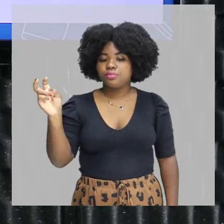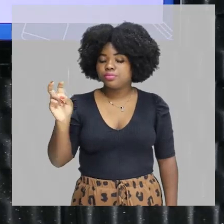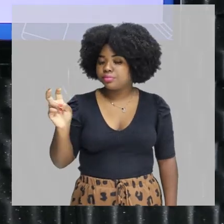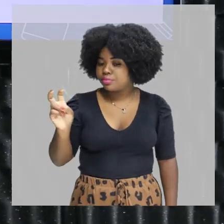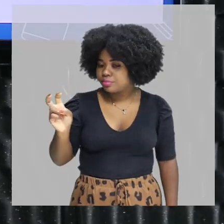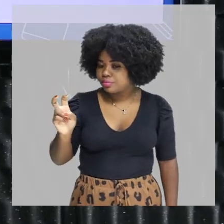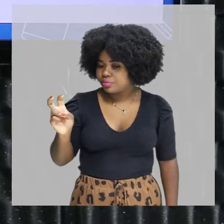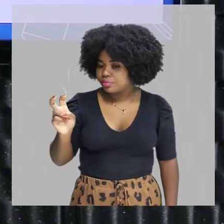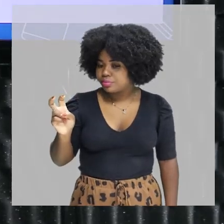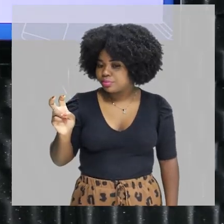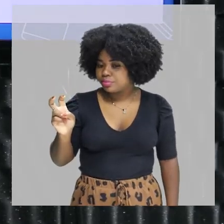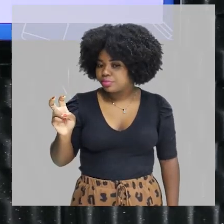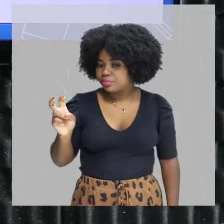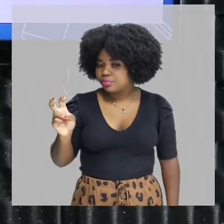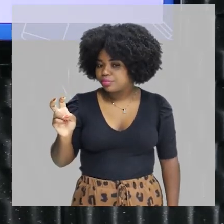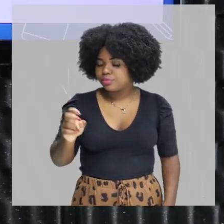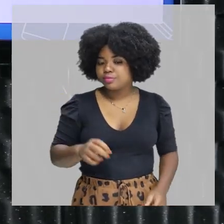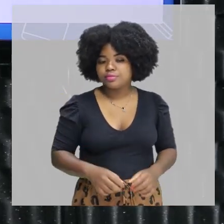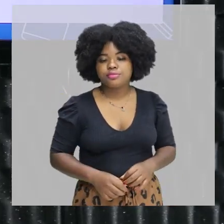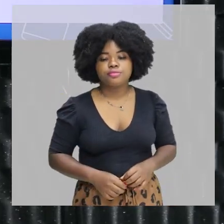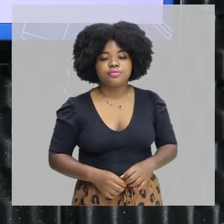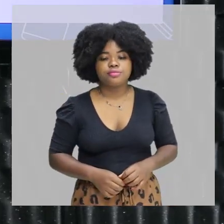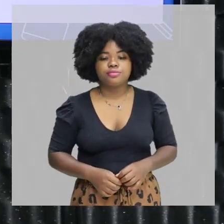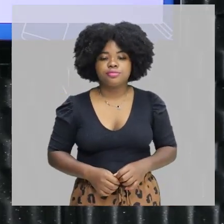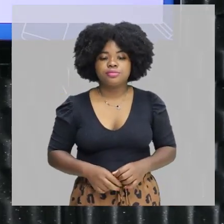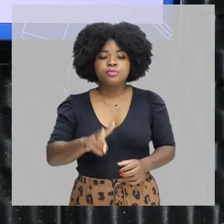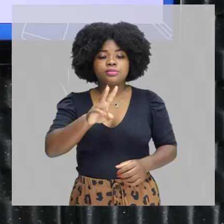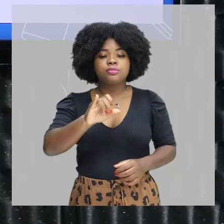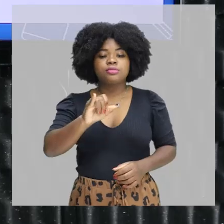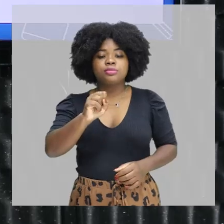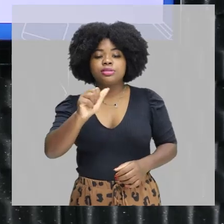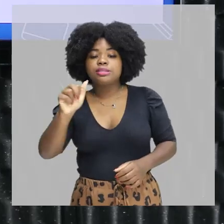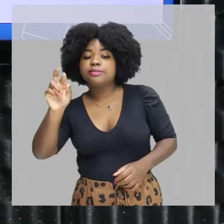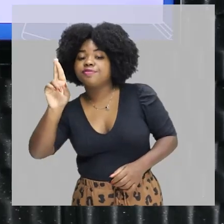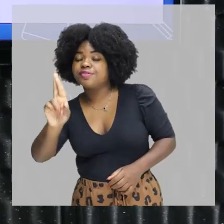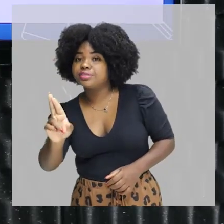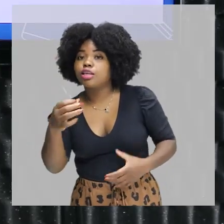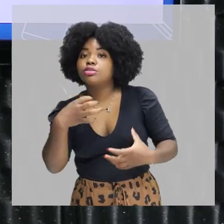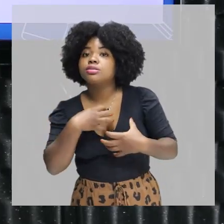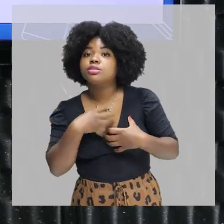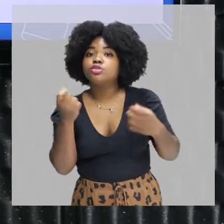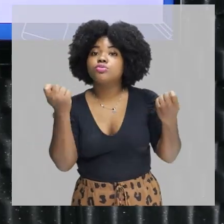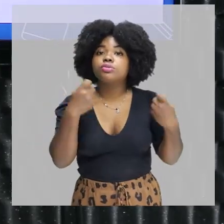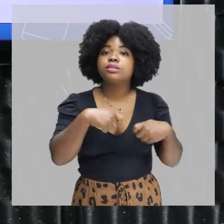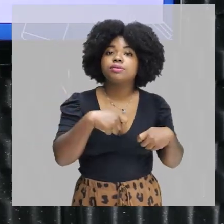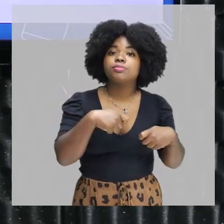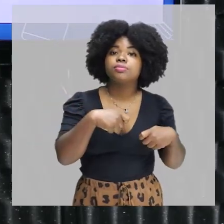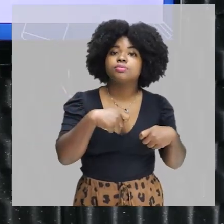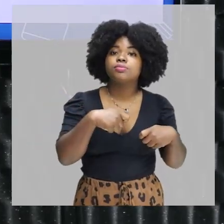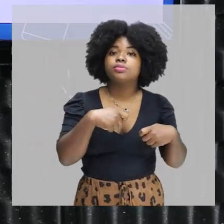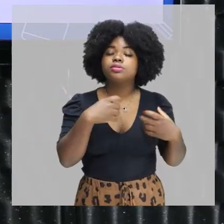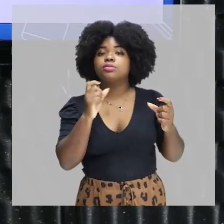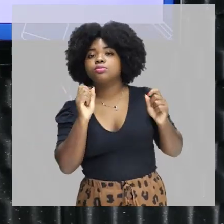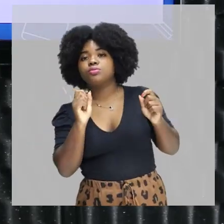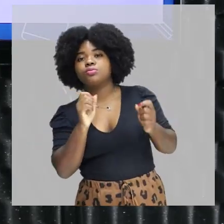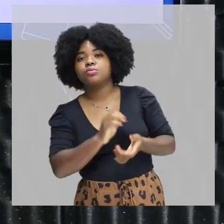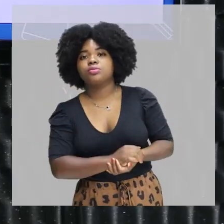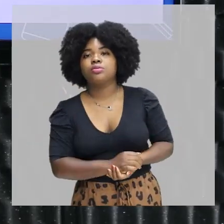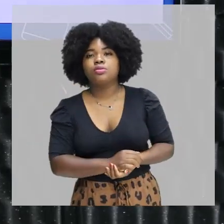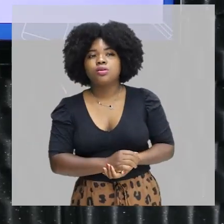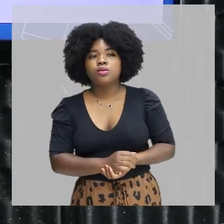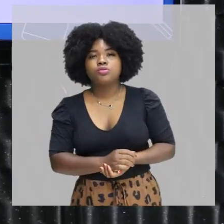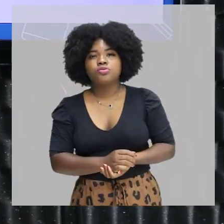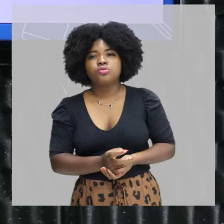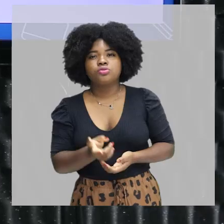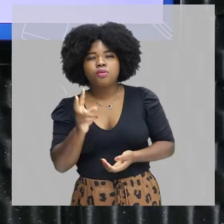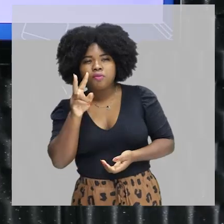que entrou sozinha na festa. Visar. O visar pode ser no sentido de objetivar, pode ser no sentido de